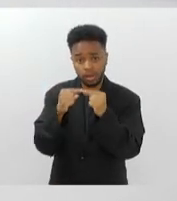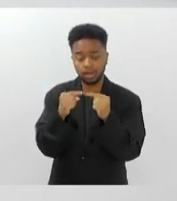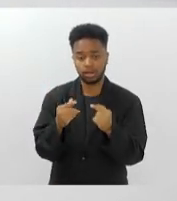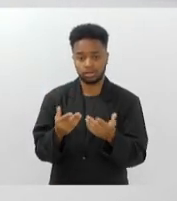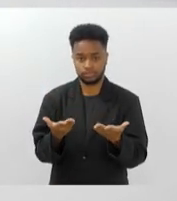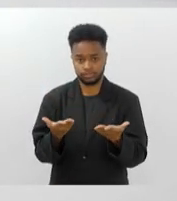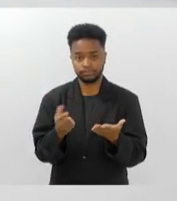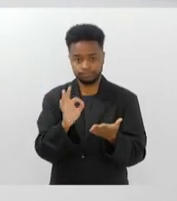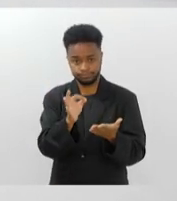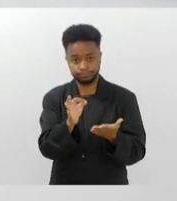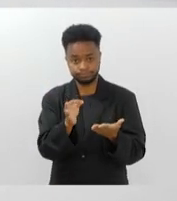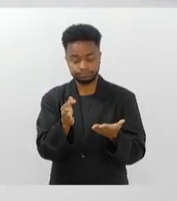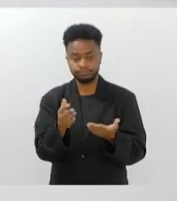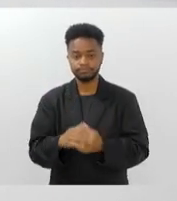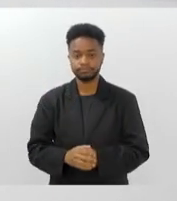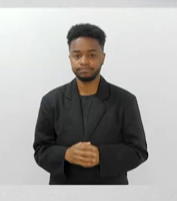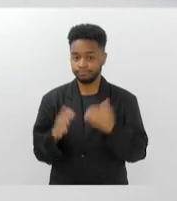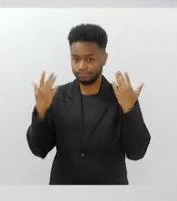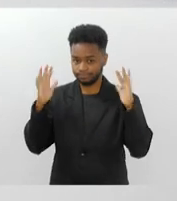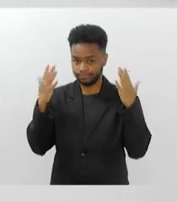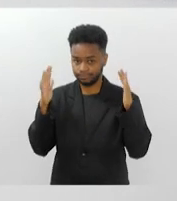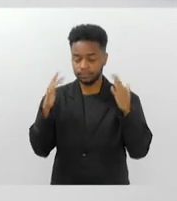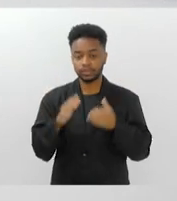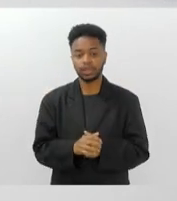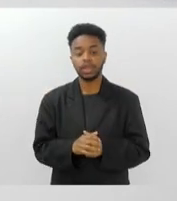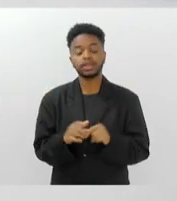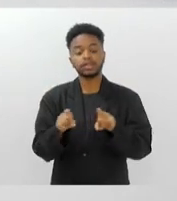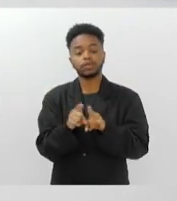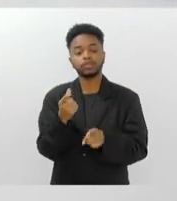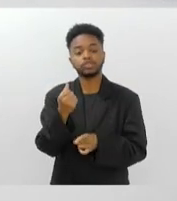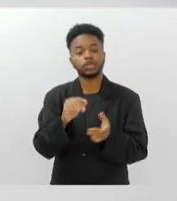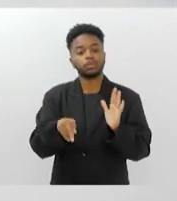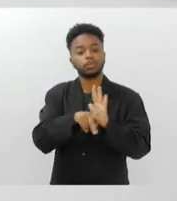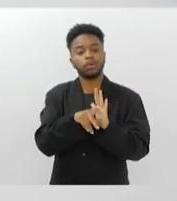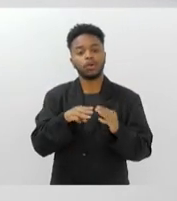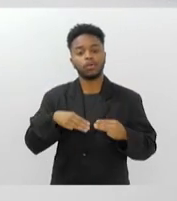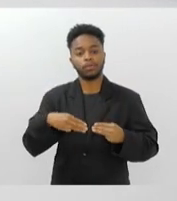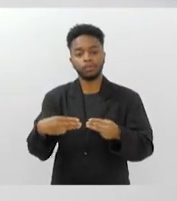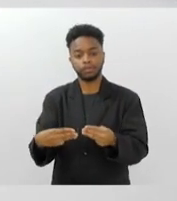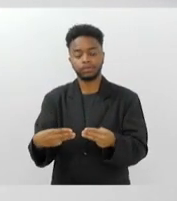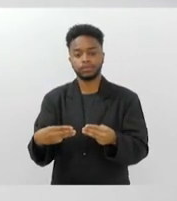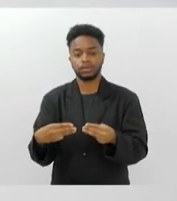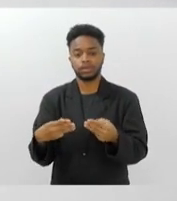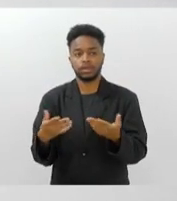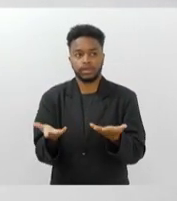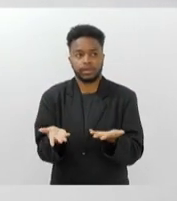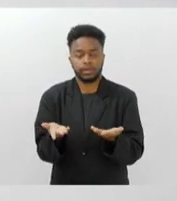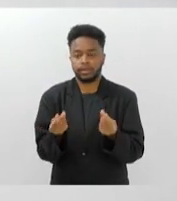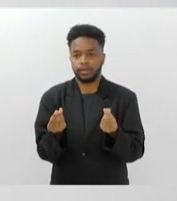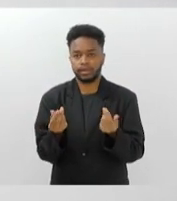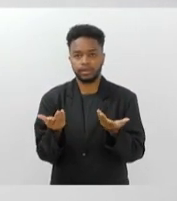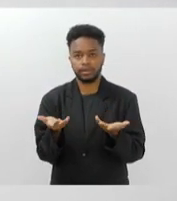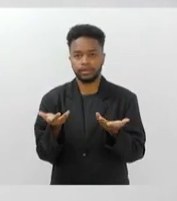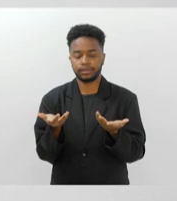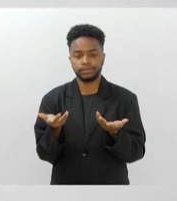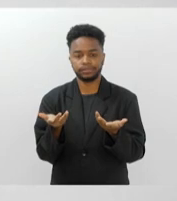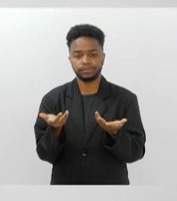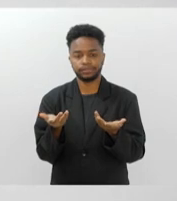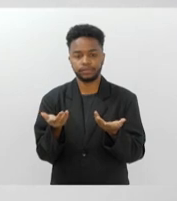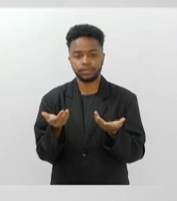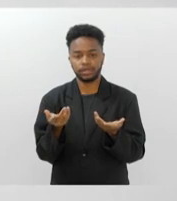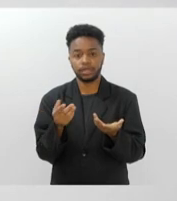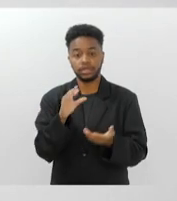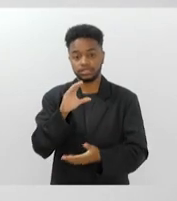né o o recurso do ministério eh a a a a o a